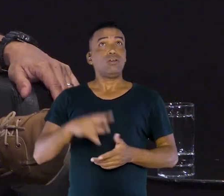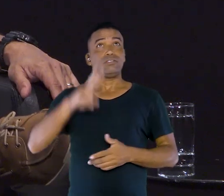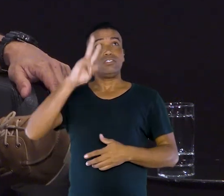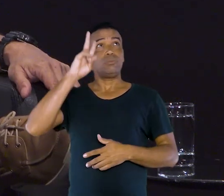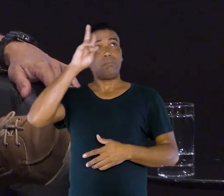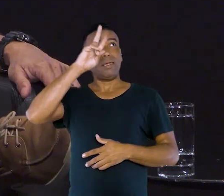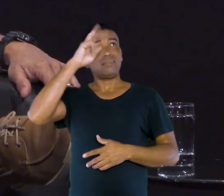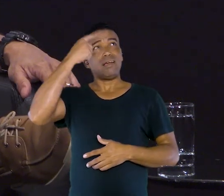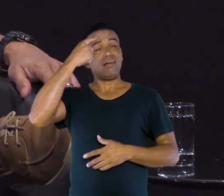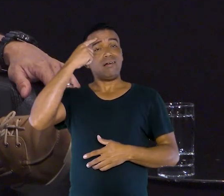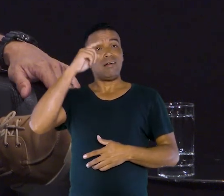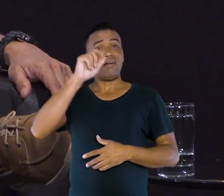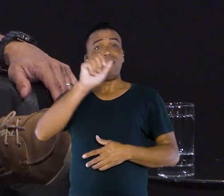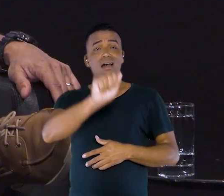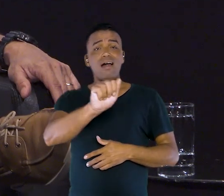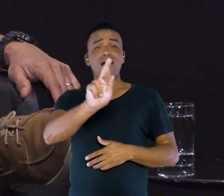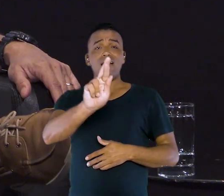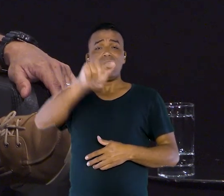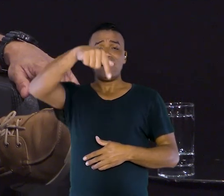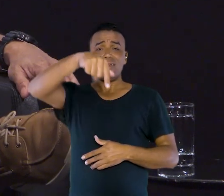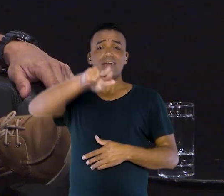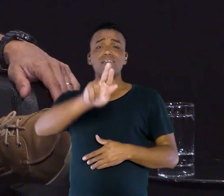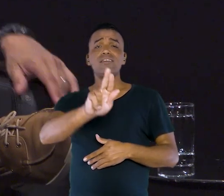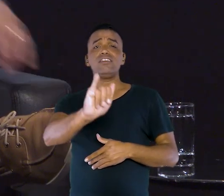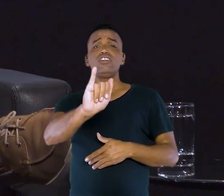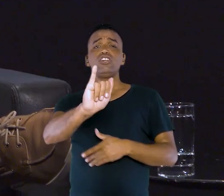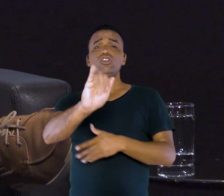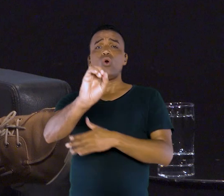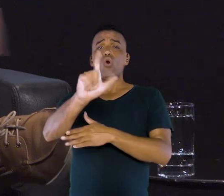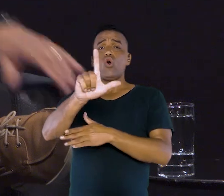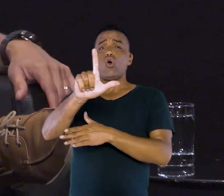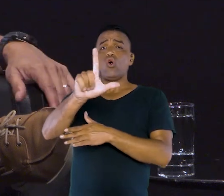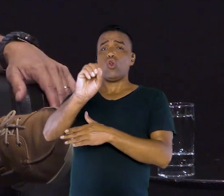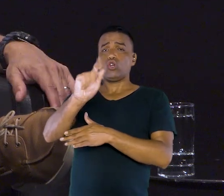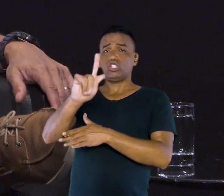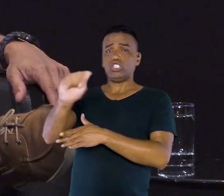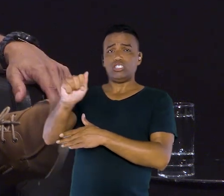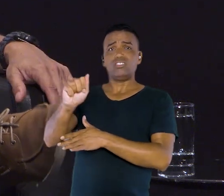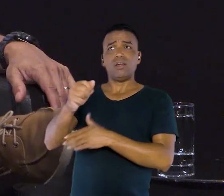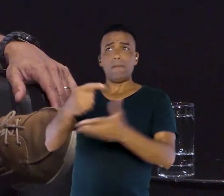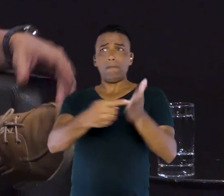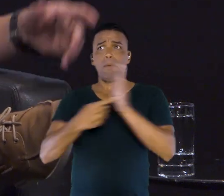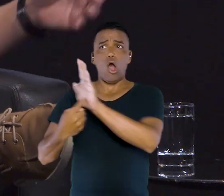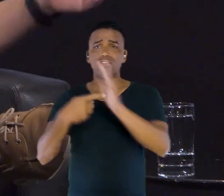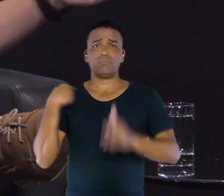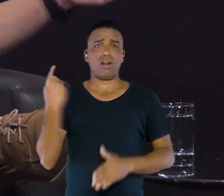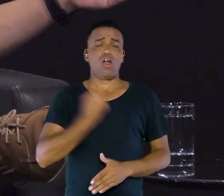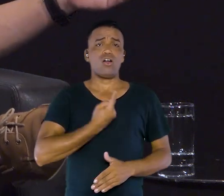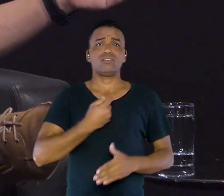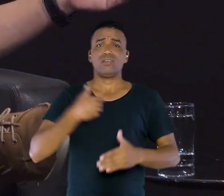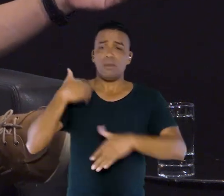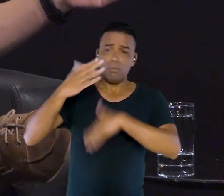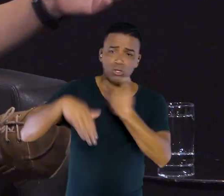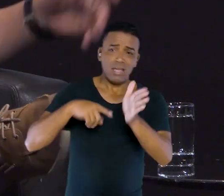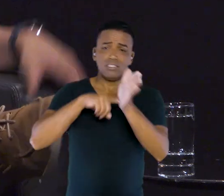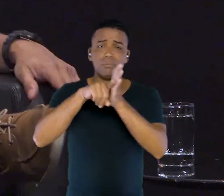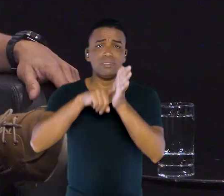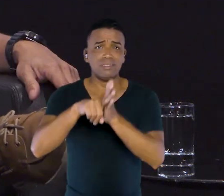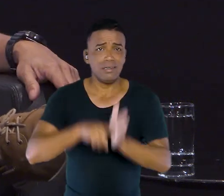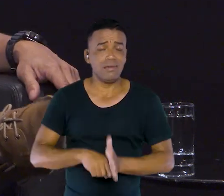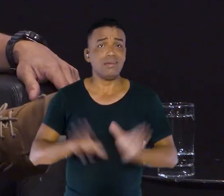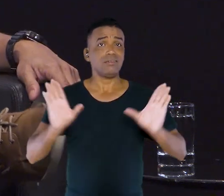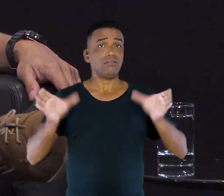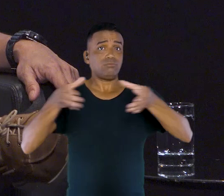gente olha um pouco o que a arqueologia mostra para nós, o que a gente tem aprendido e através desses processos coletivos de produção